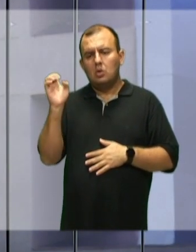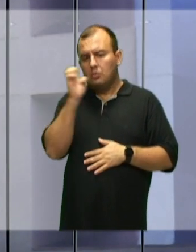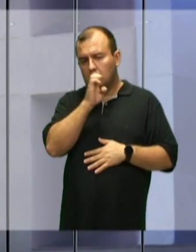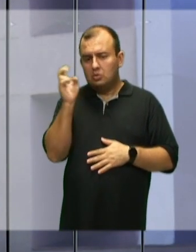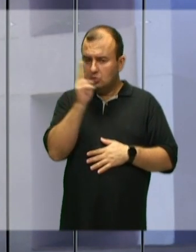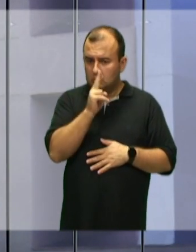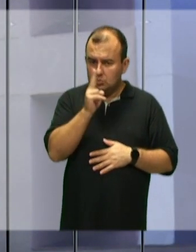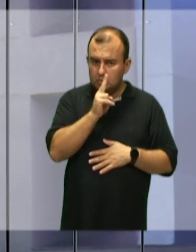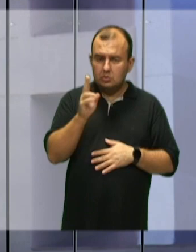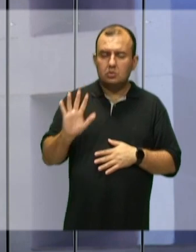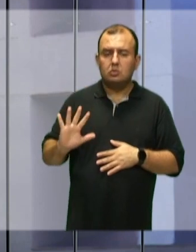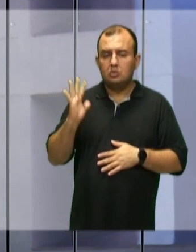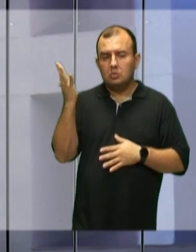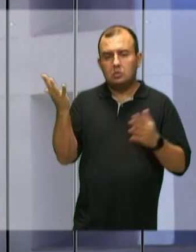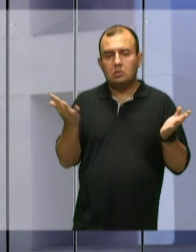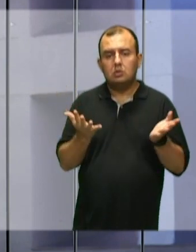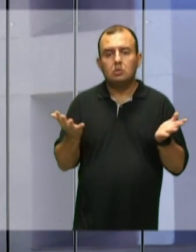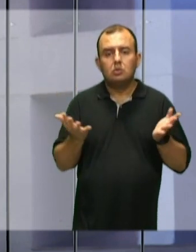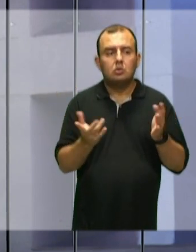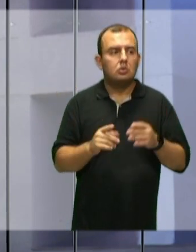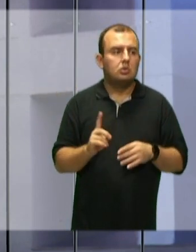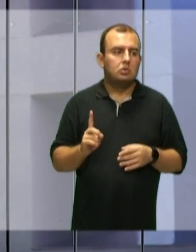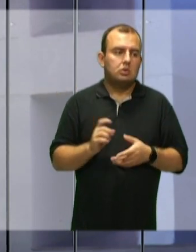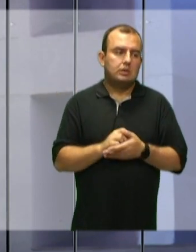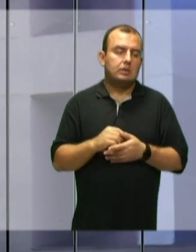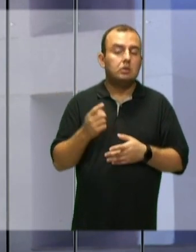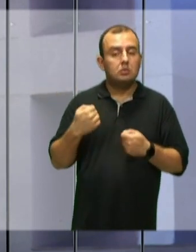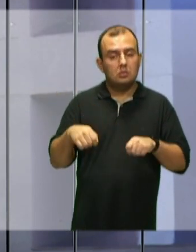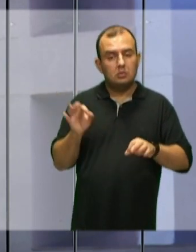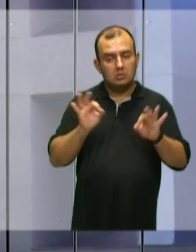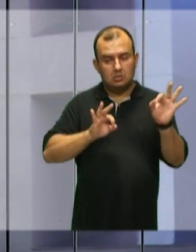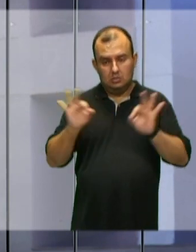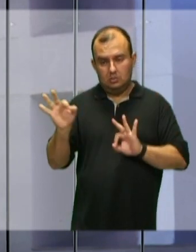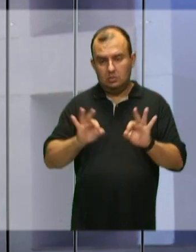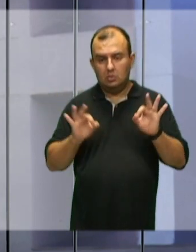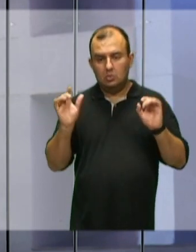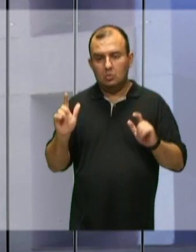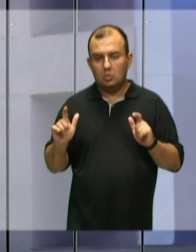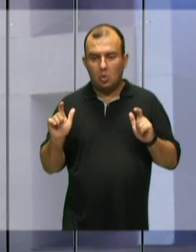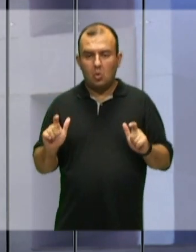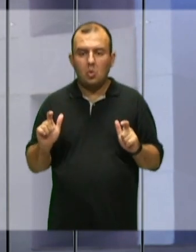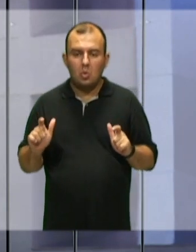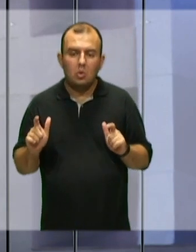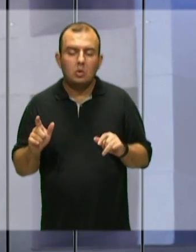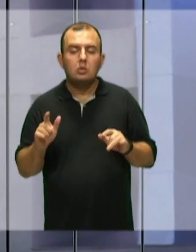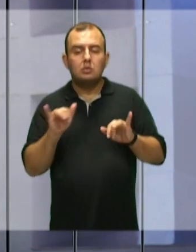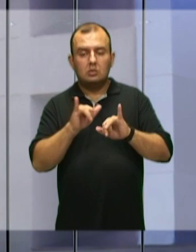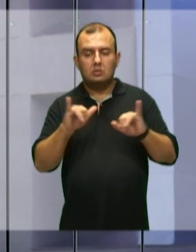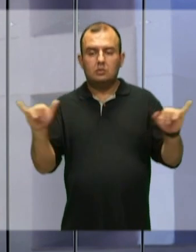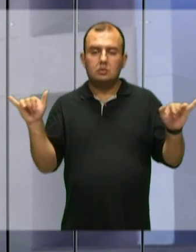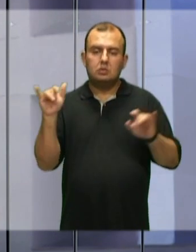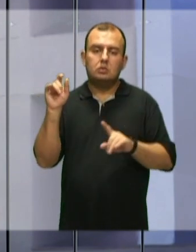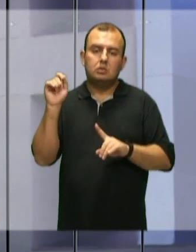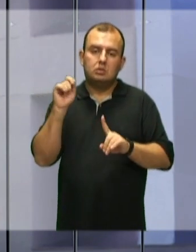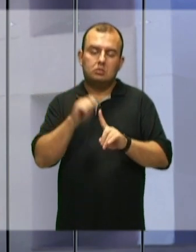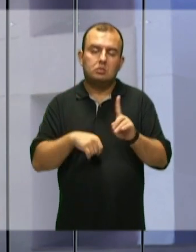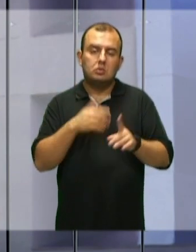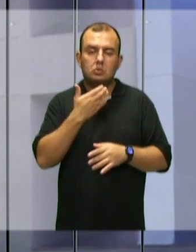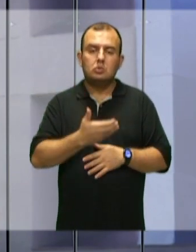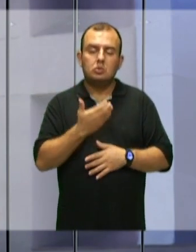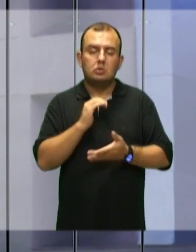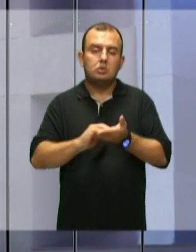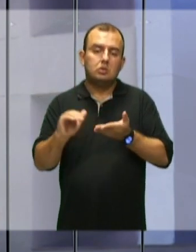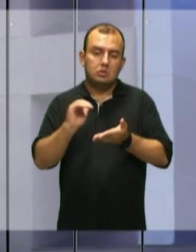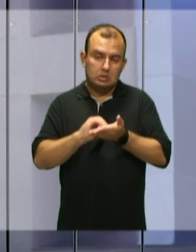emergência O que é não acontece hoje então nós precisávamos preparar um local e já estando avisado Desde dezembro acreditava que a secretaria de